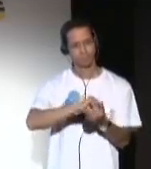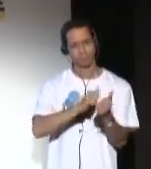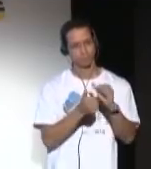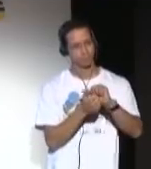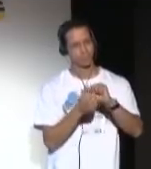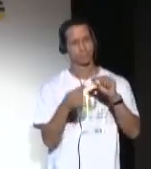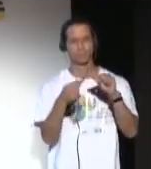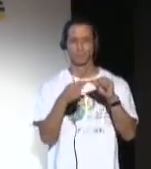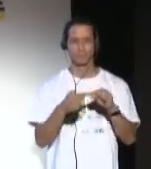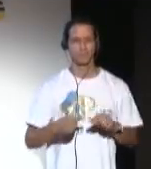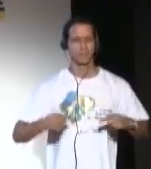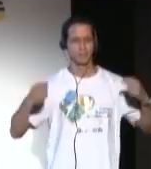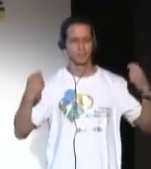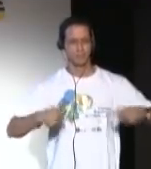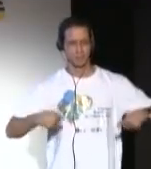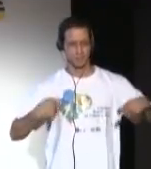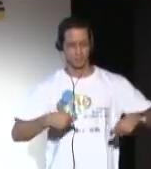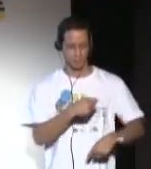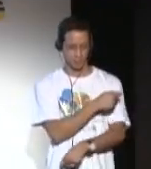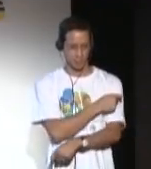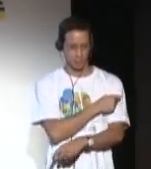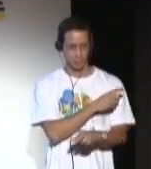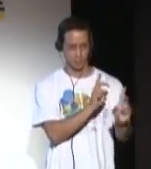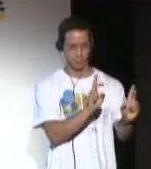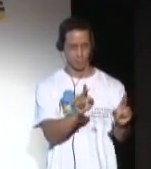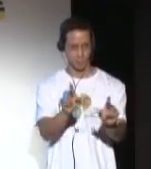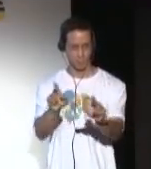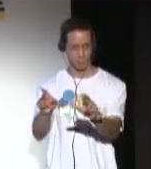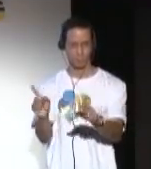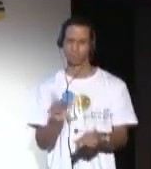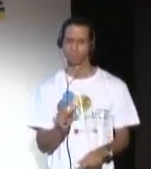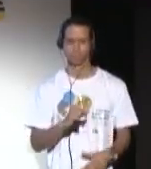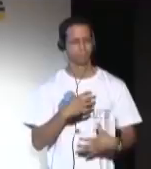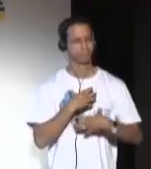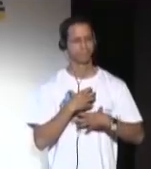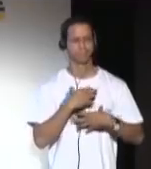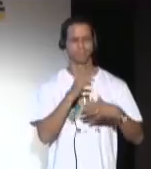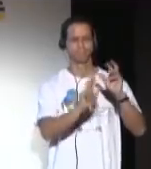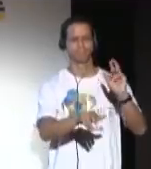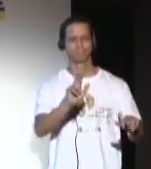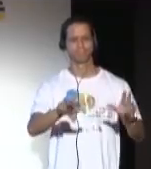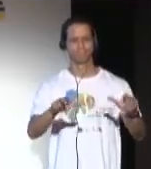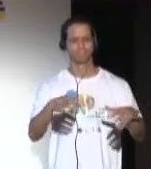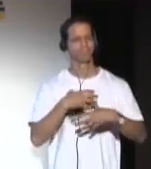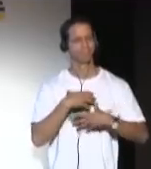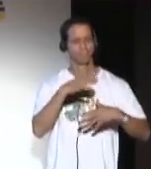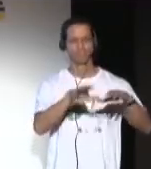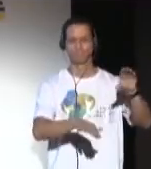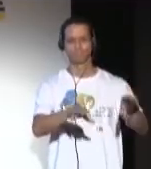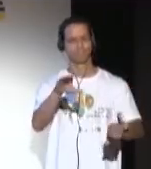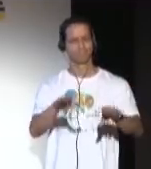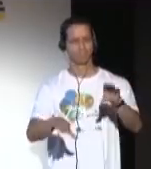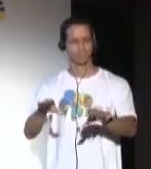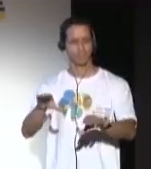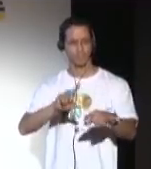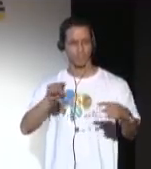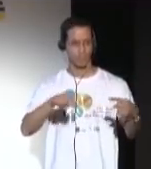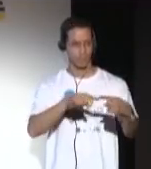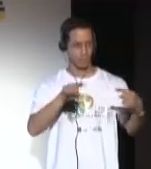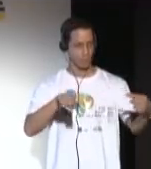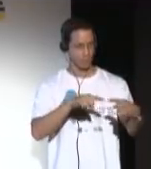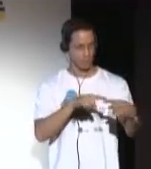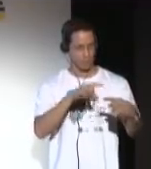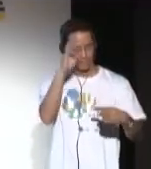adaptação. Nenhum aluno é igual ao outro, eles aprendem de formas diferentes, em ritmos diferentes, mas os objetivos